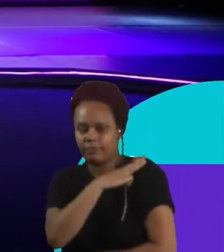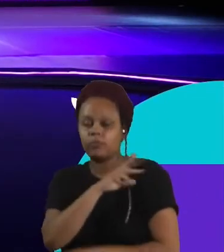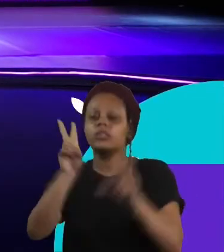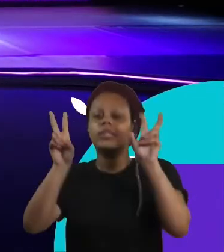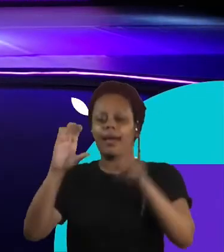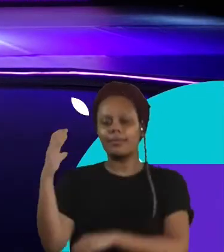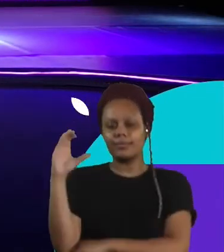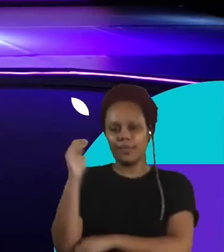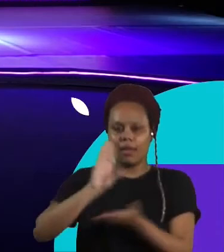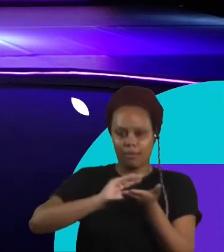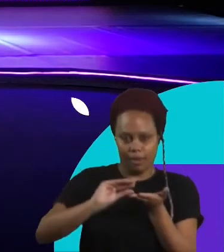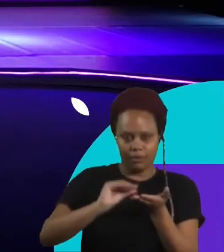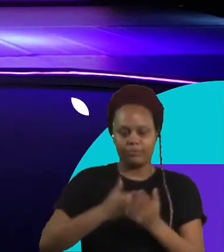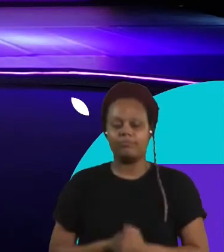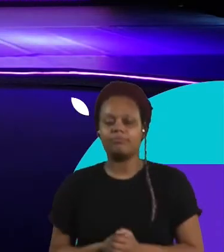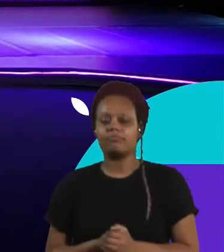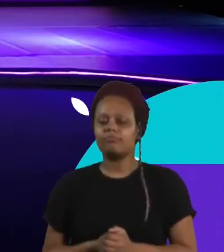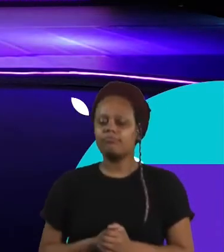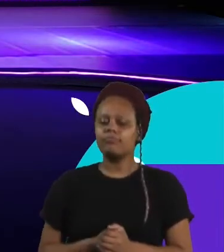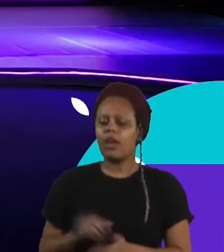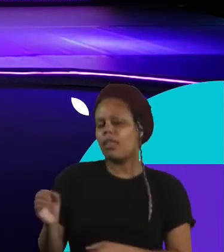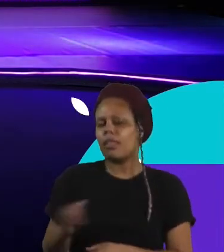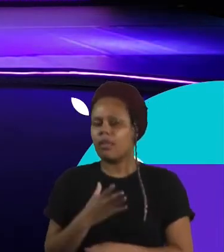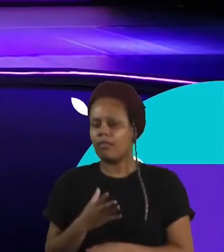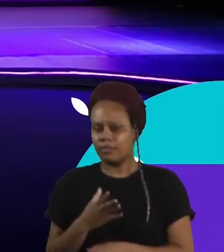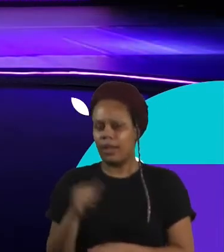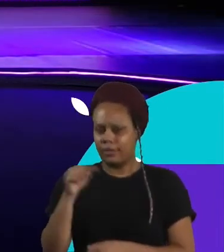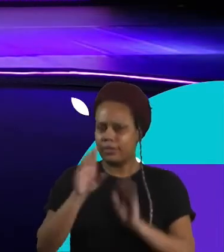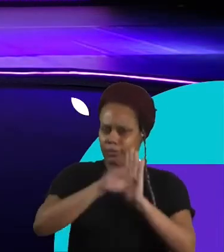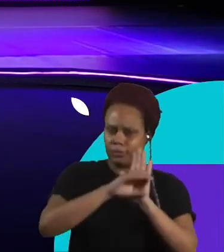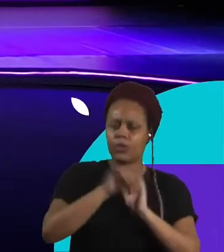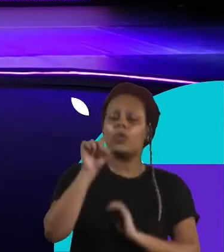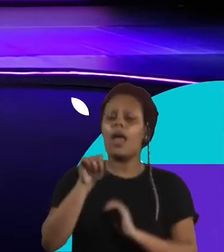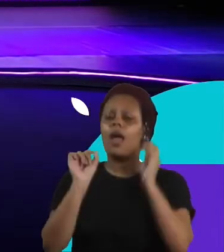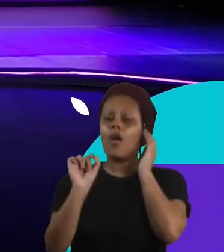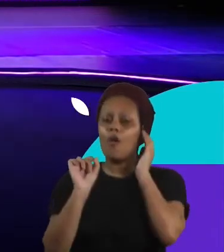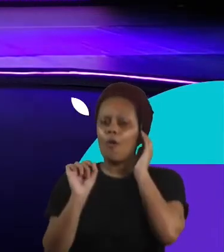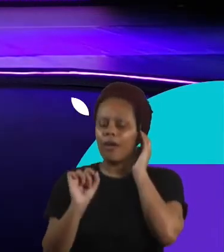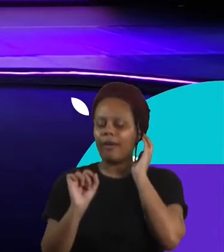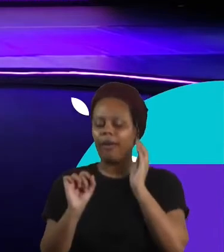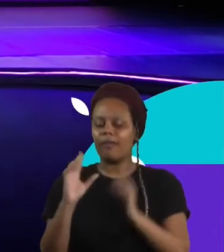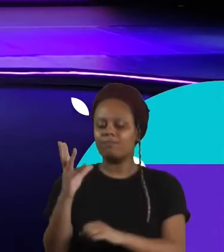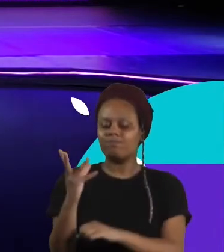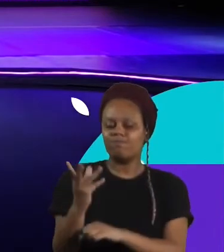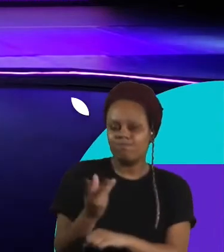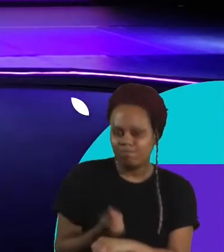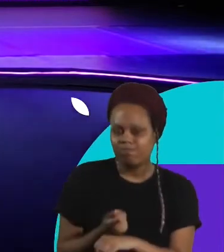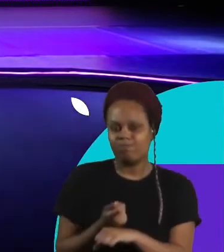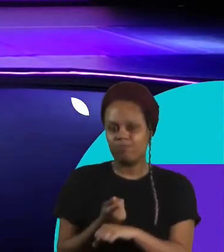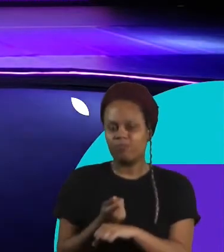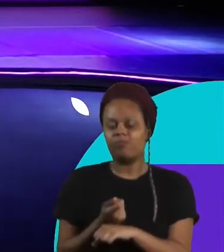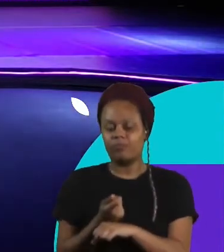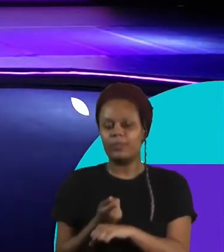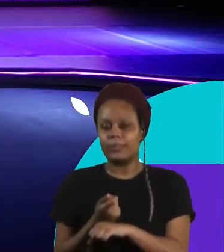dados. E a grande inovação desse currículo é que ele tem qualificações intermediárias. Então, nos 3 anos de ensino médio, o